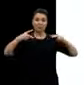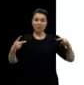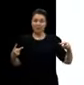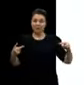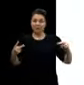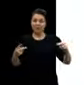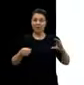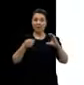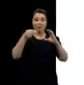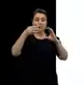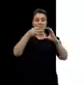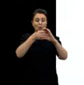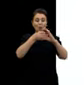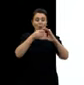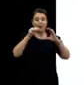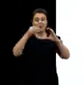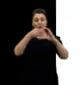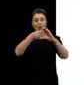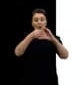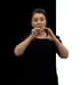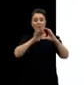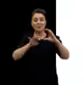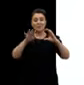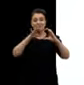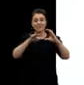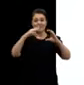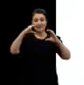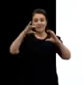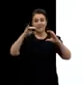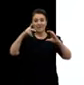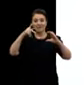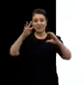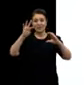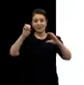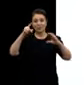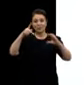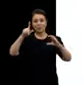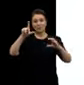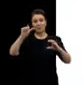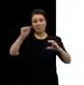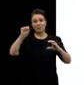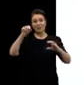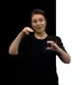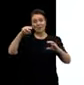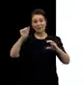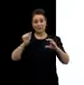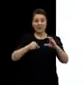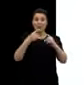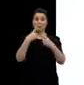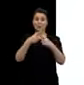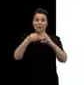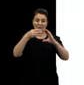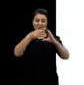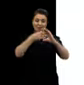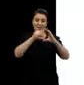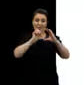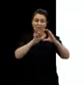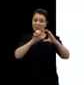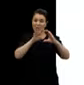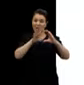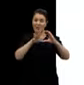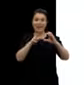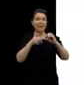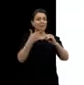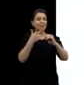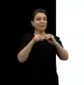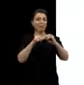no citoplasma. Porque, lembrando, as procariontes elas não têm membrana nuclear. O material